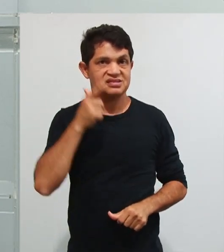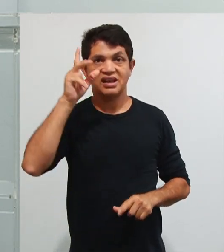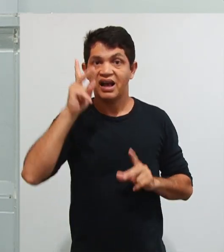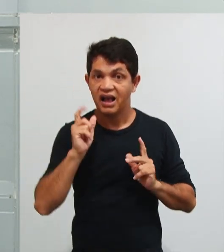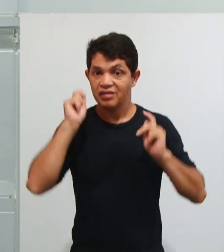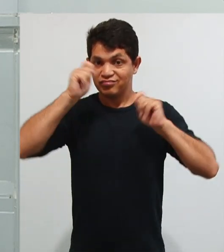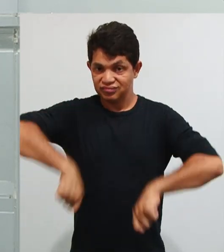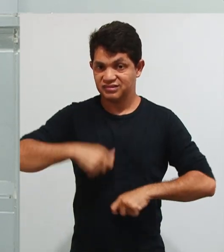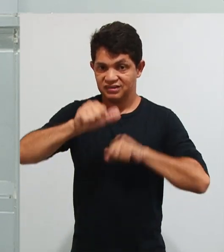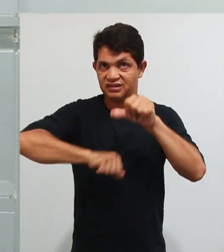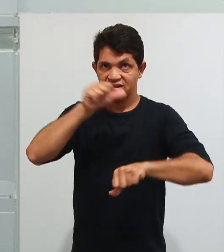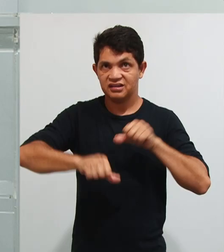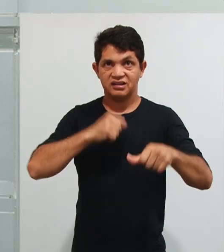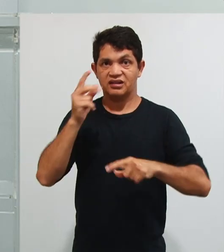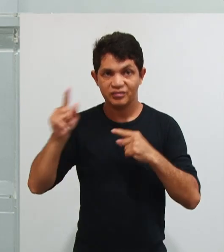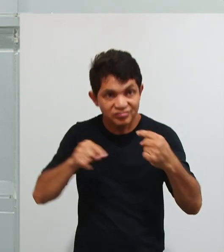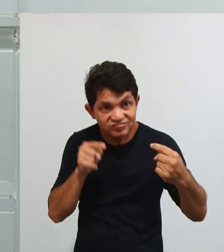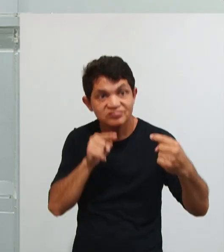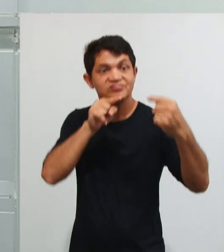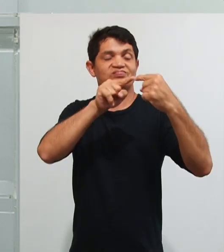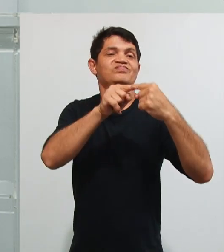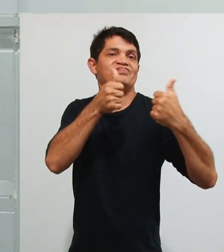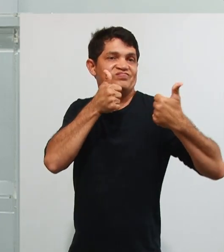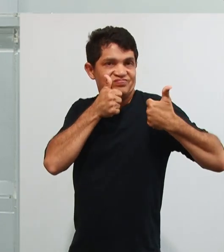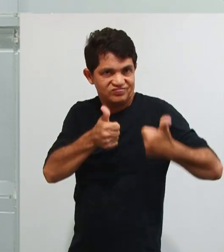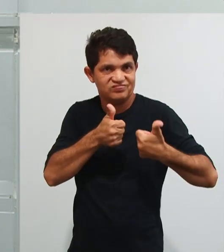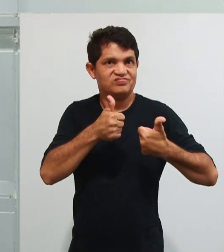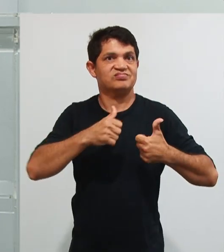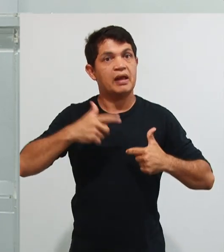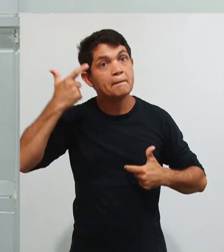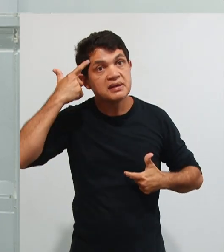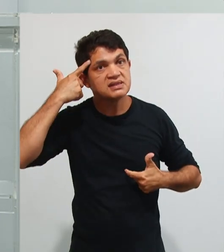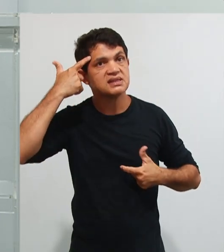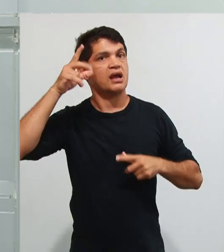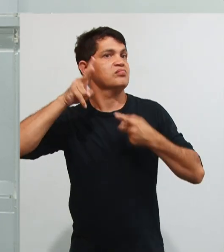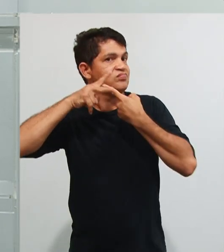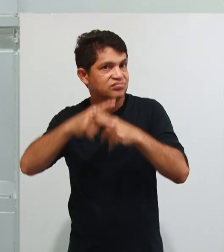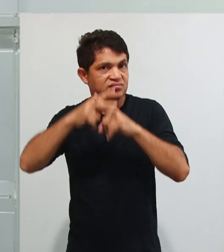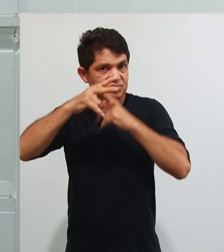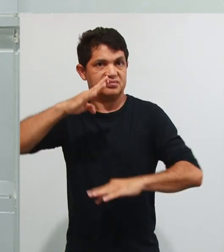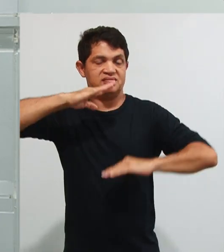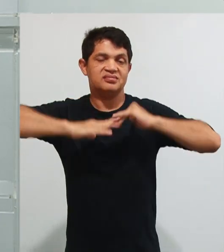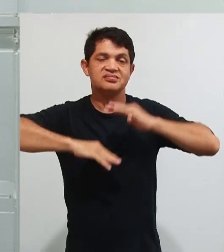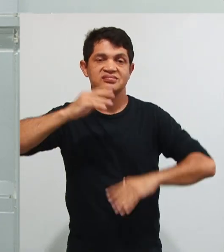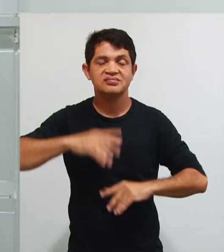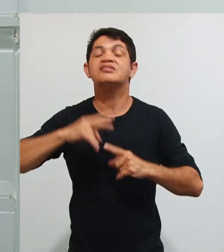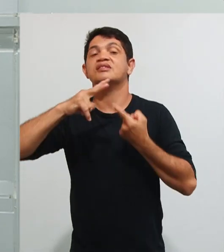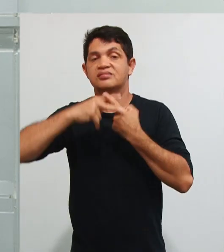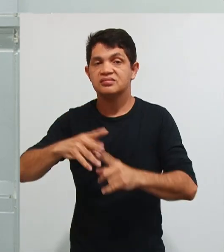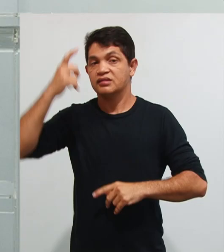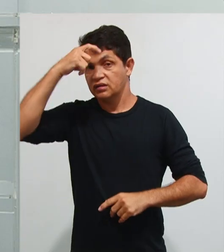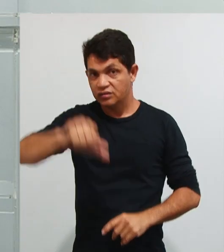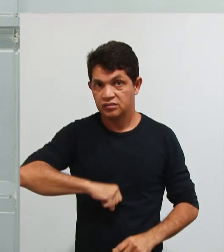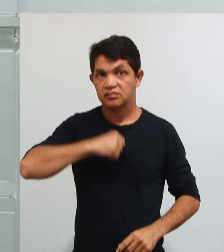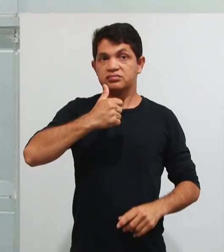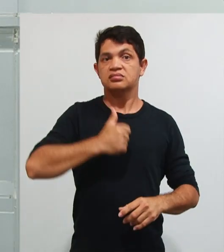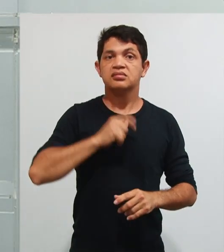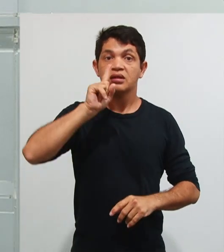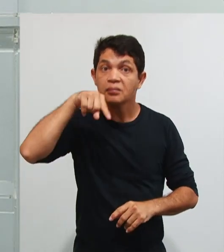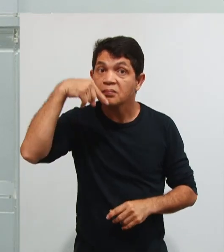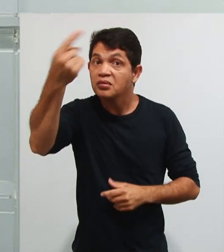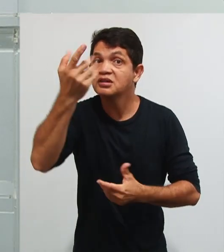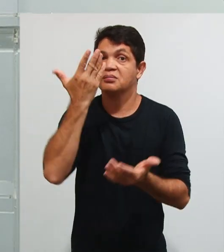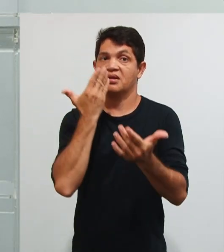mudanças, alcançar o objetivo que nós traçamos lá no nosso planejamento estratégico. Espero contar com você na próxima aula para